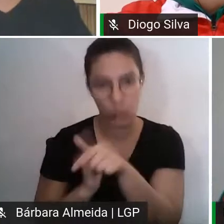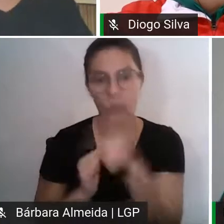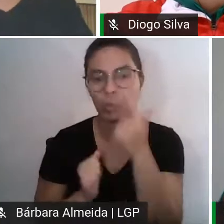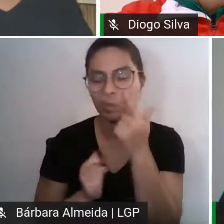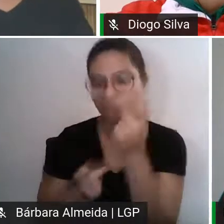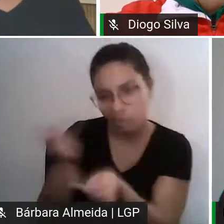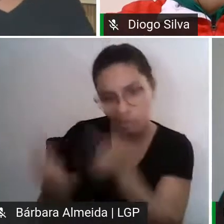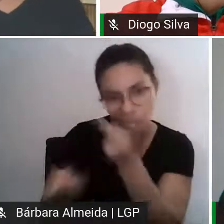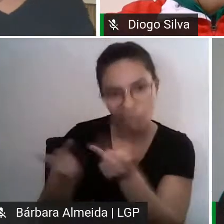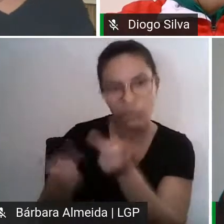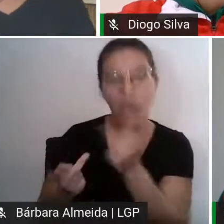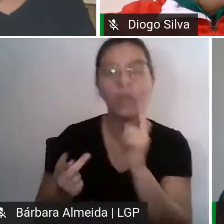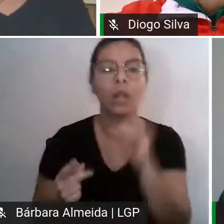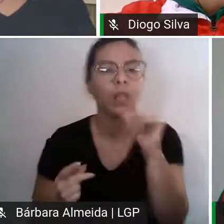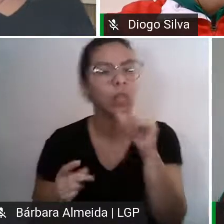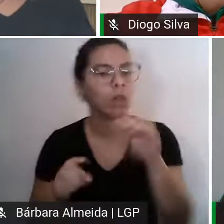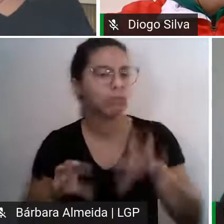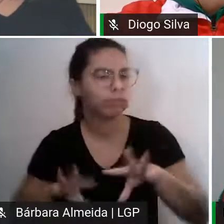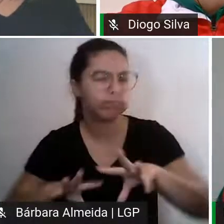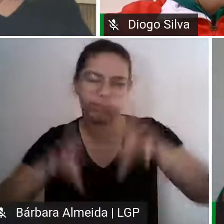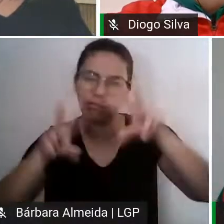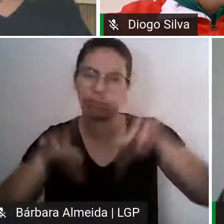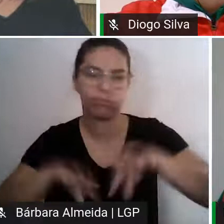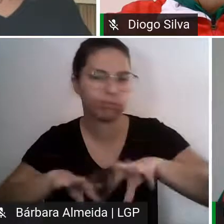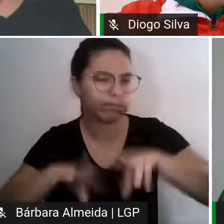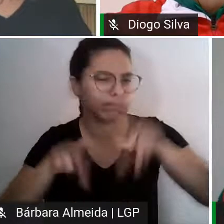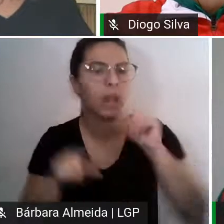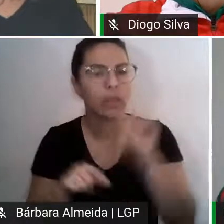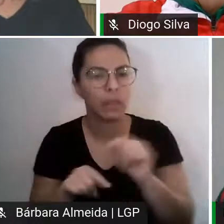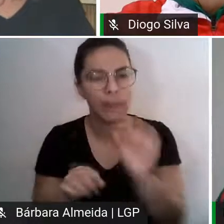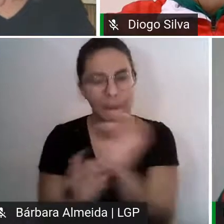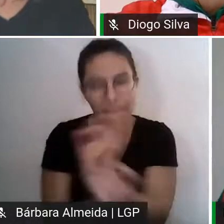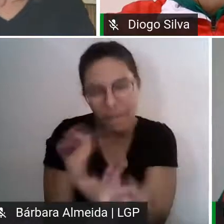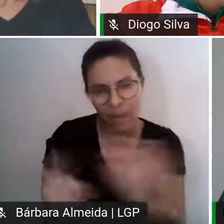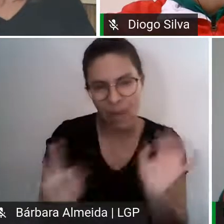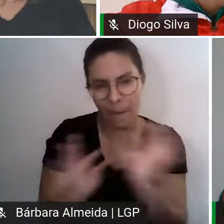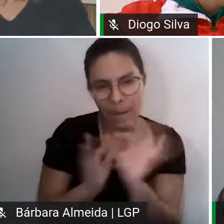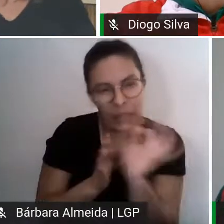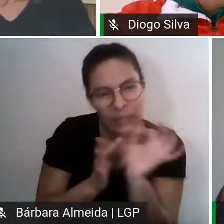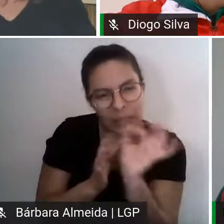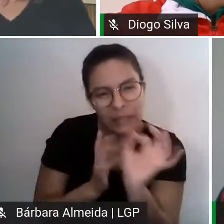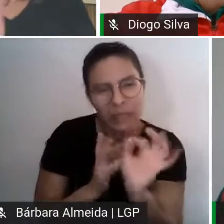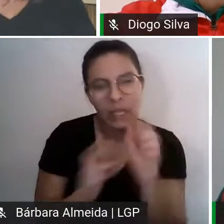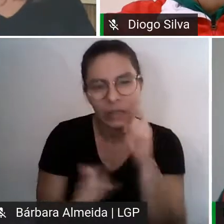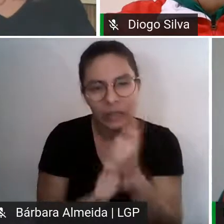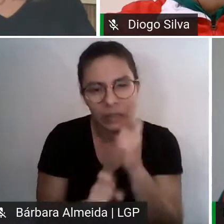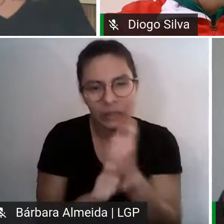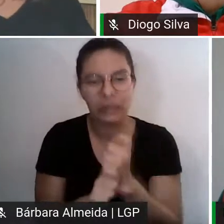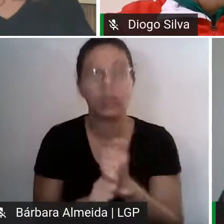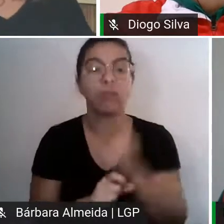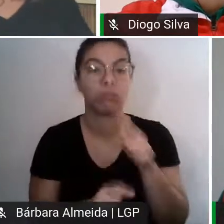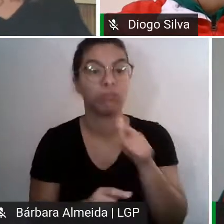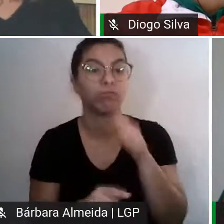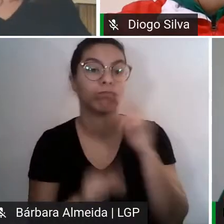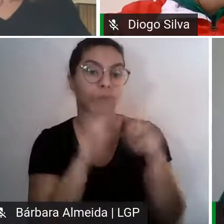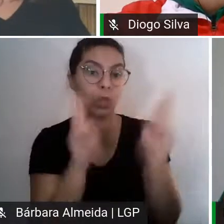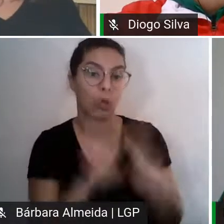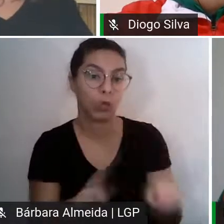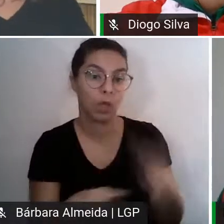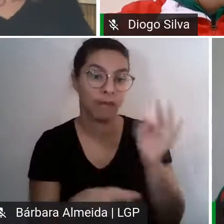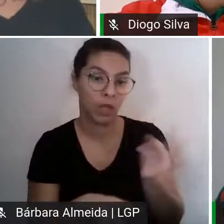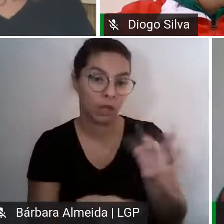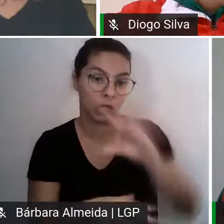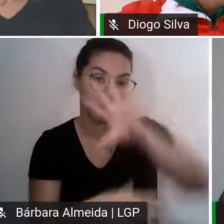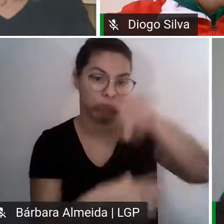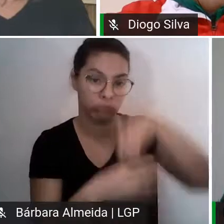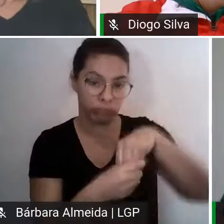constante evolução e aperfeiçoamento. Regina, enquanto responsável desta área da Federação Internacional de Basquetebol em Cadeira de Rodas, quais